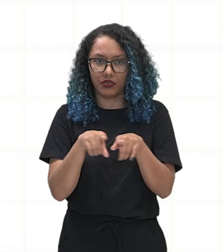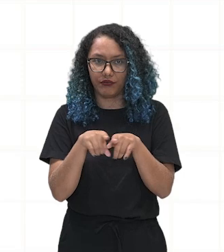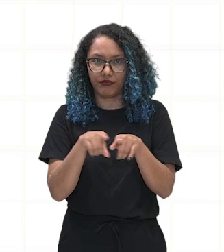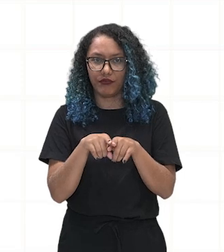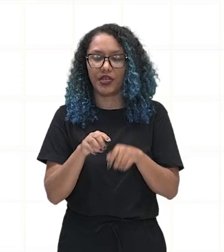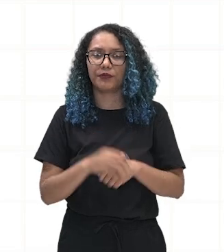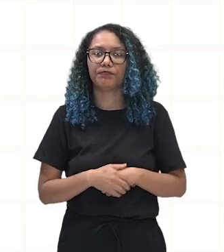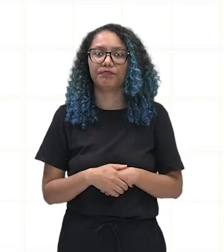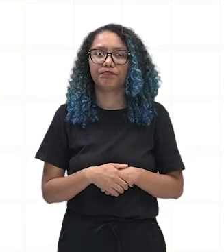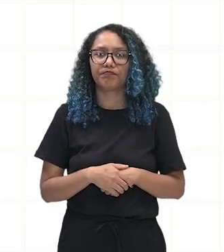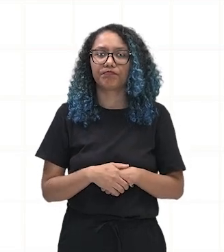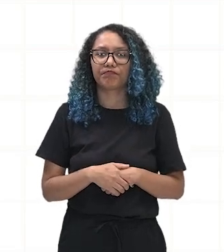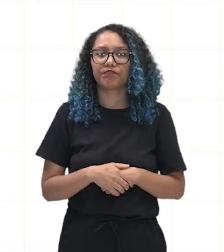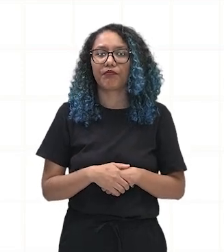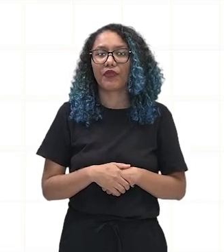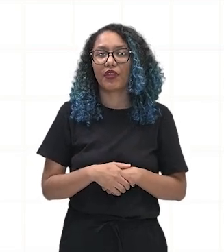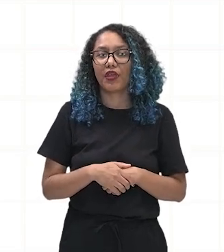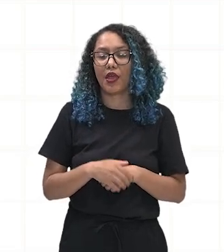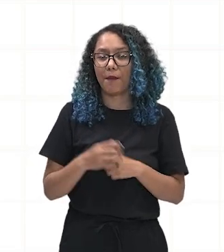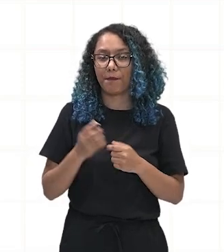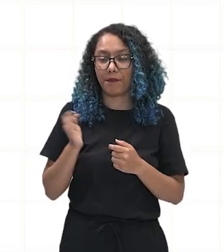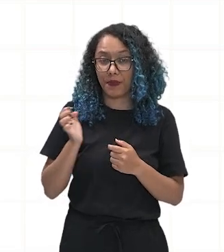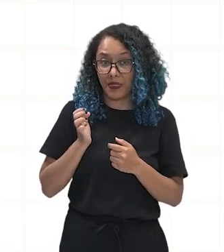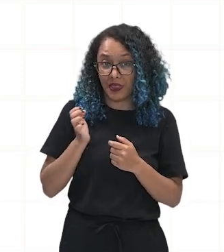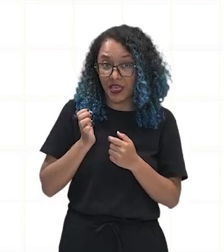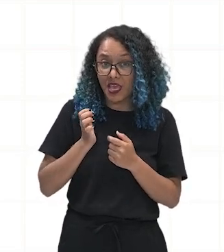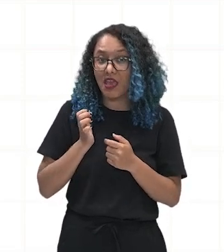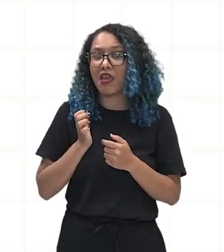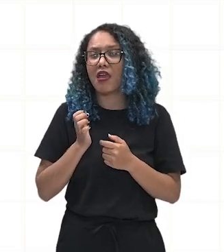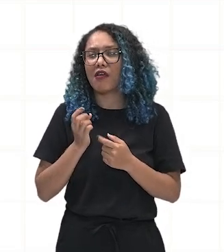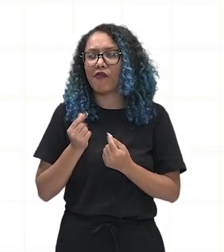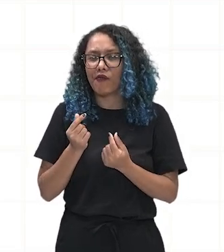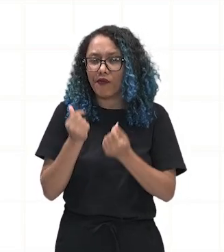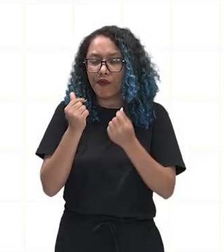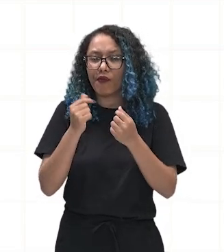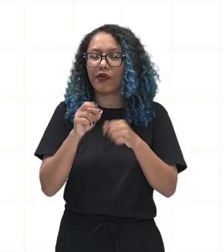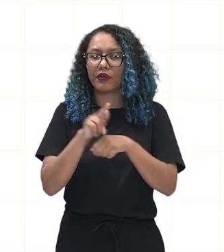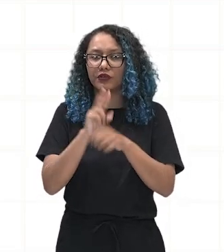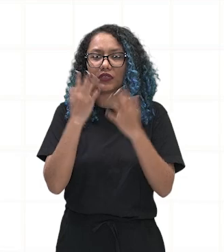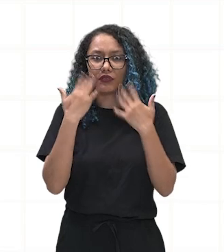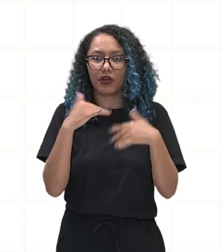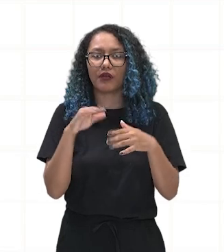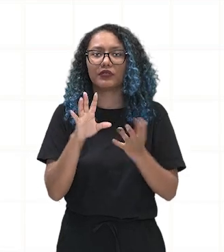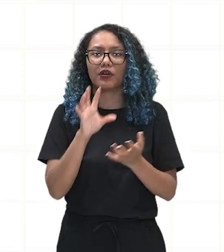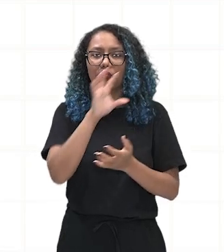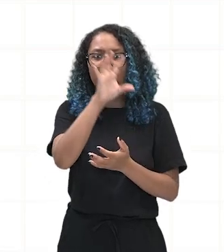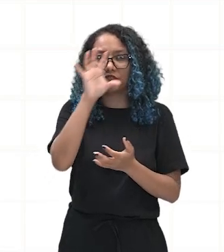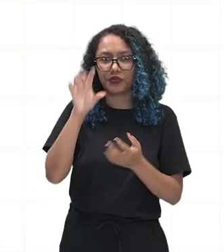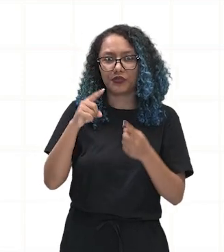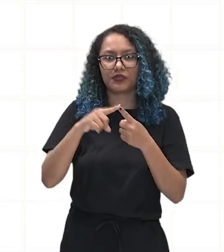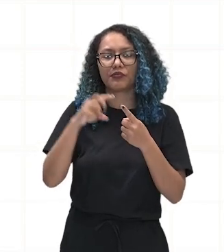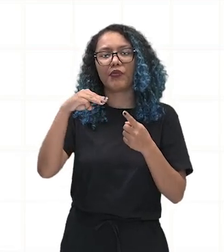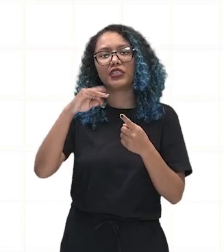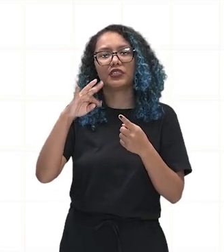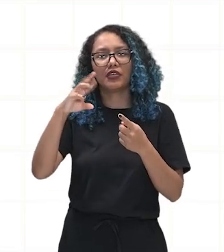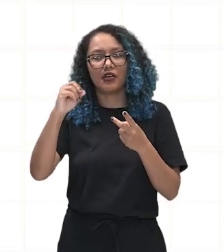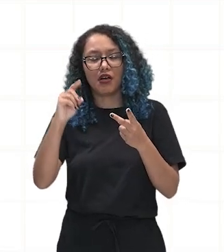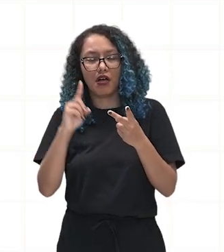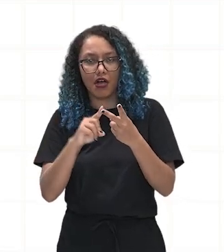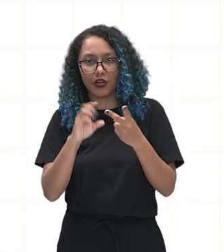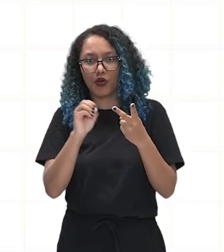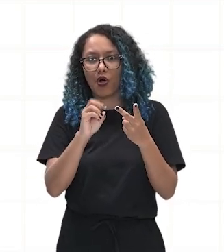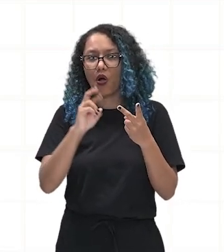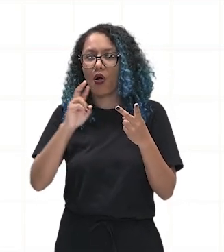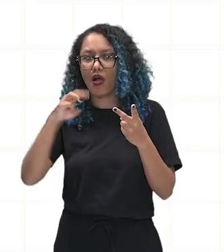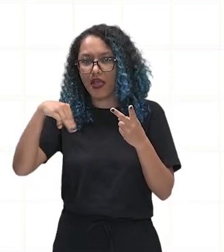riquezas e recursos naturais. Olha só, regiões como o Mediterrâneo, o Oriente Médio e a África